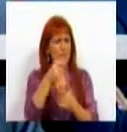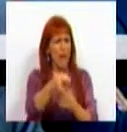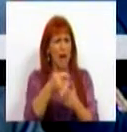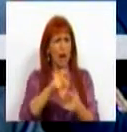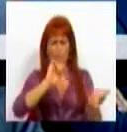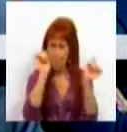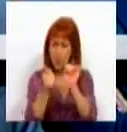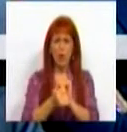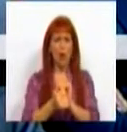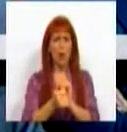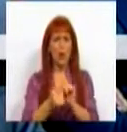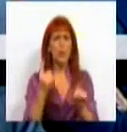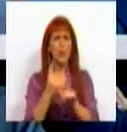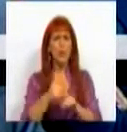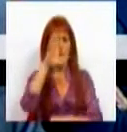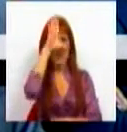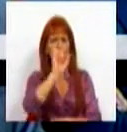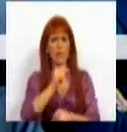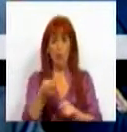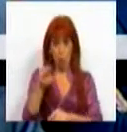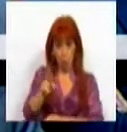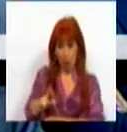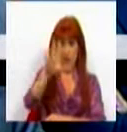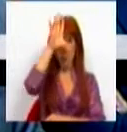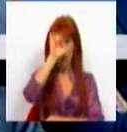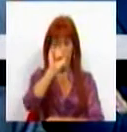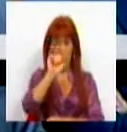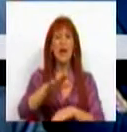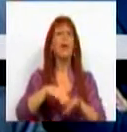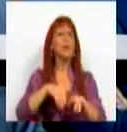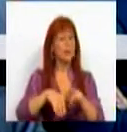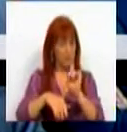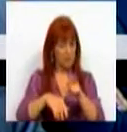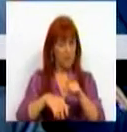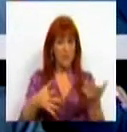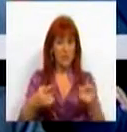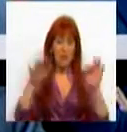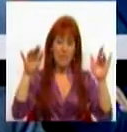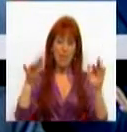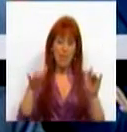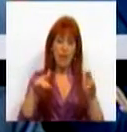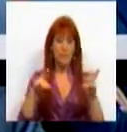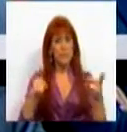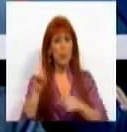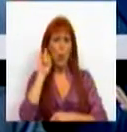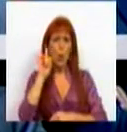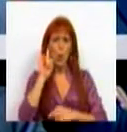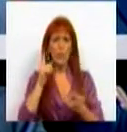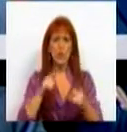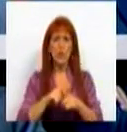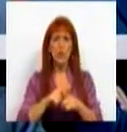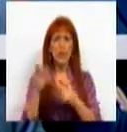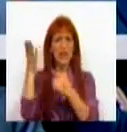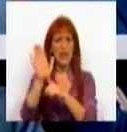atribuição mudaram, porque o Governo, o anterior Governo, fez questão de diminuir o valor